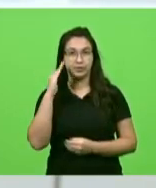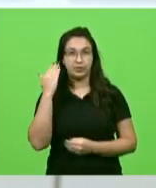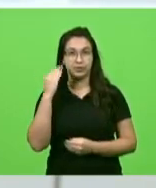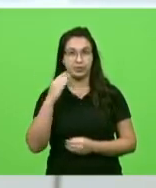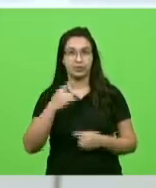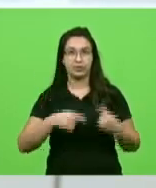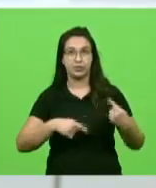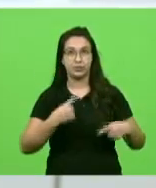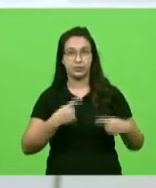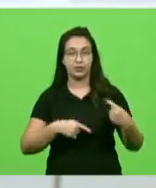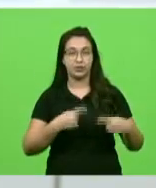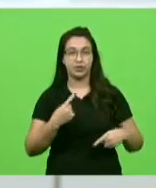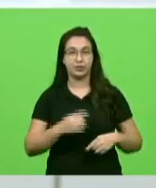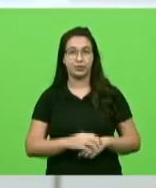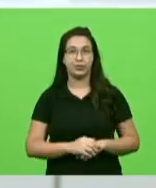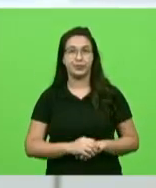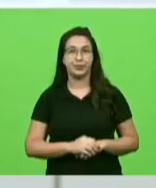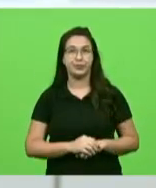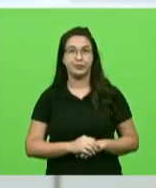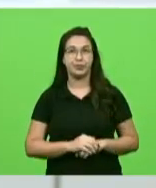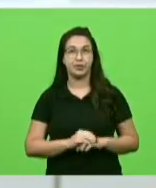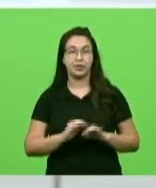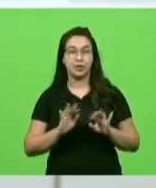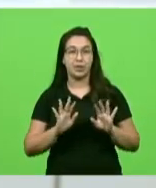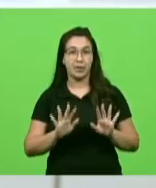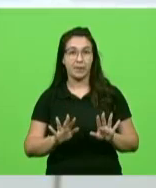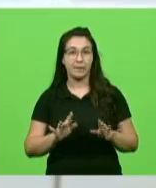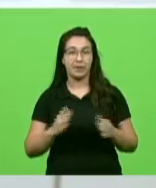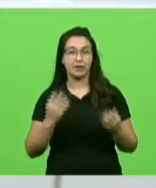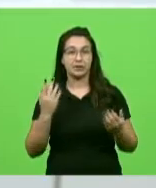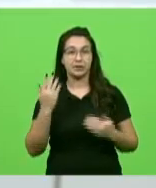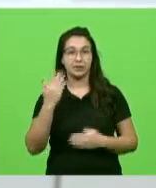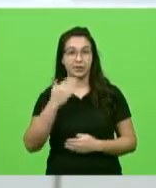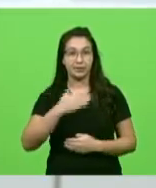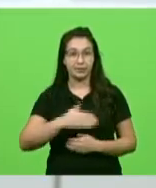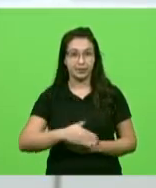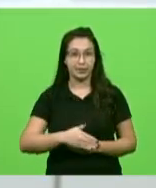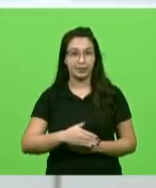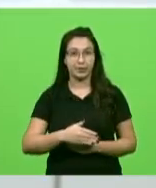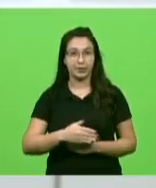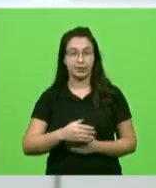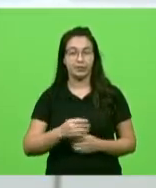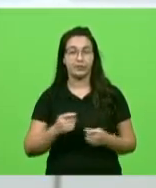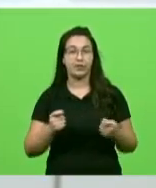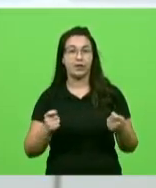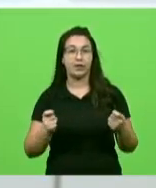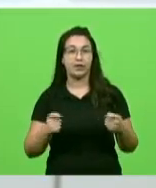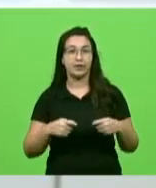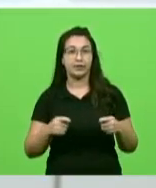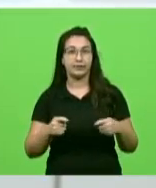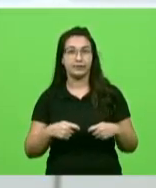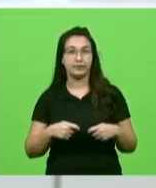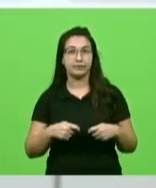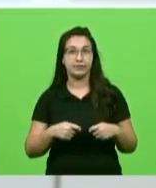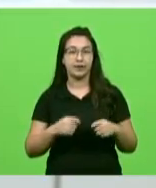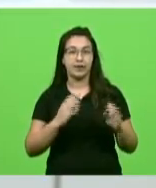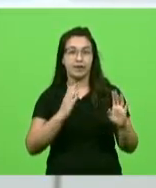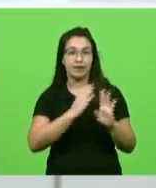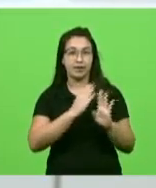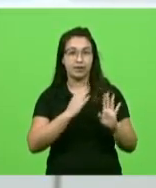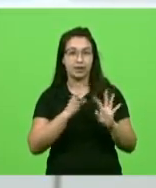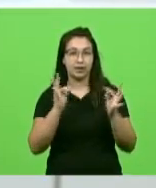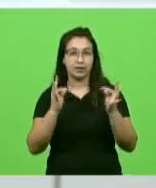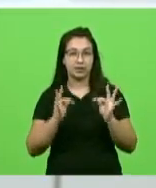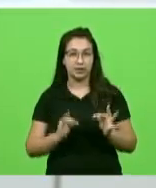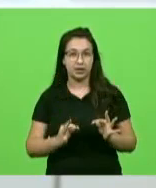político no entanto sem dispensar o alicerce probatório mínimo a e a uma análise técnica dos